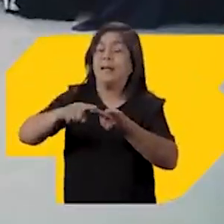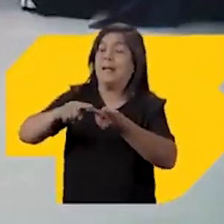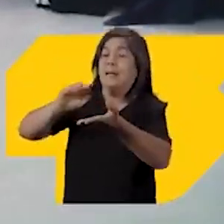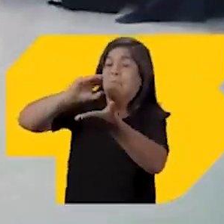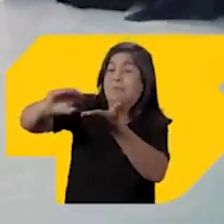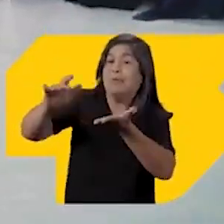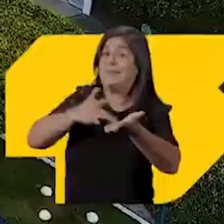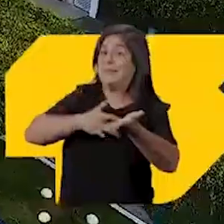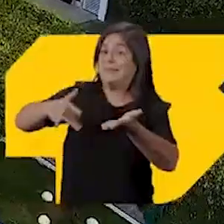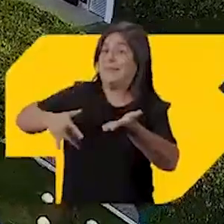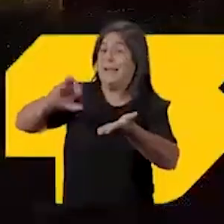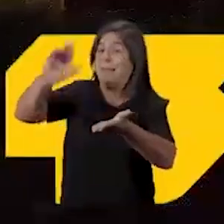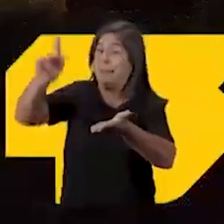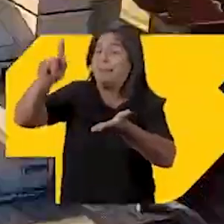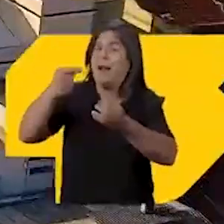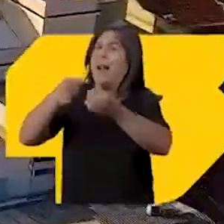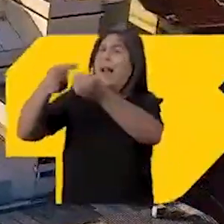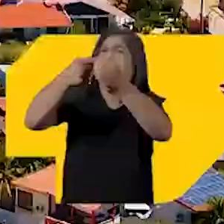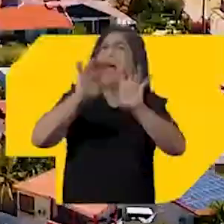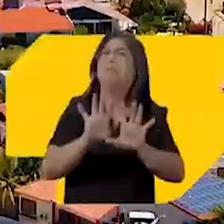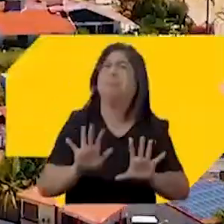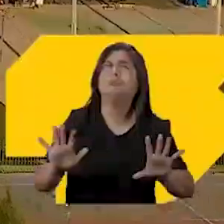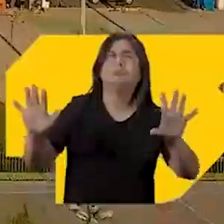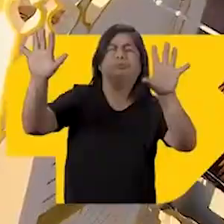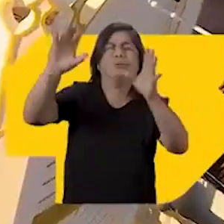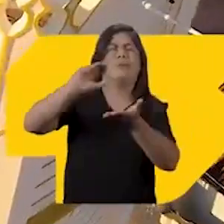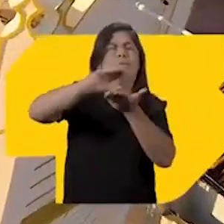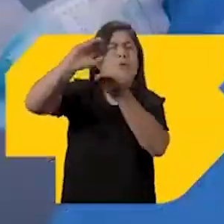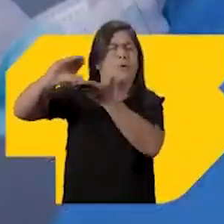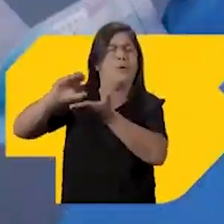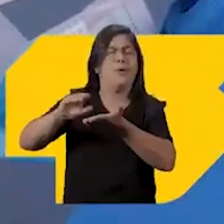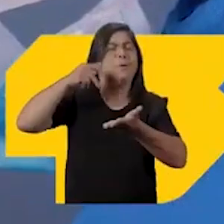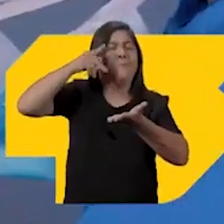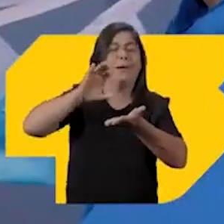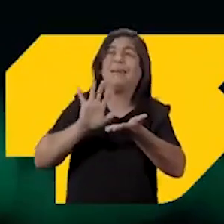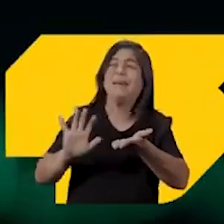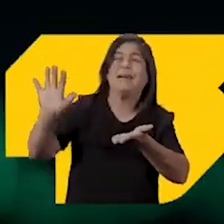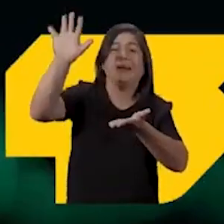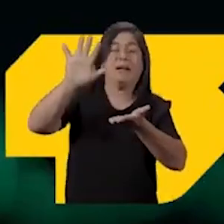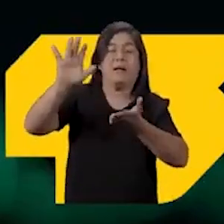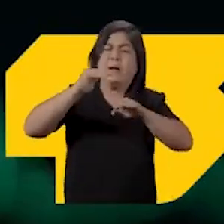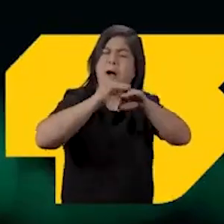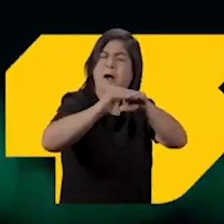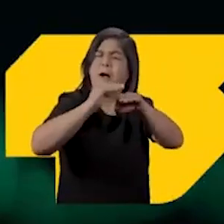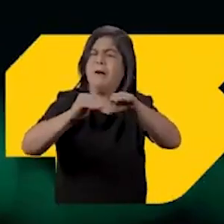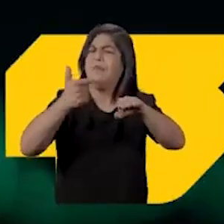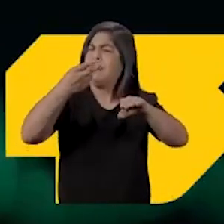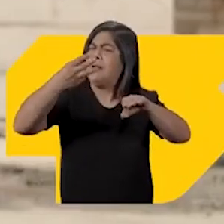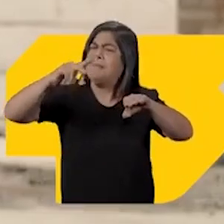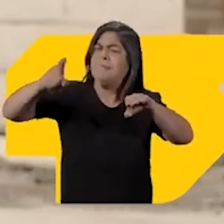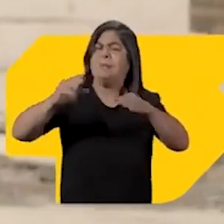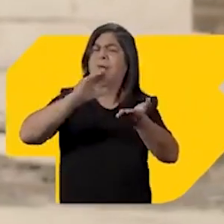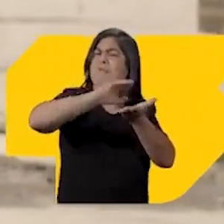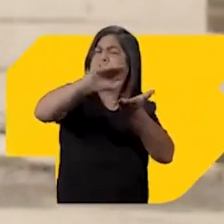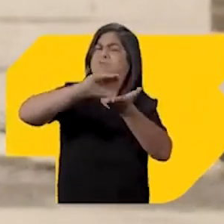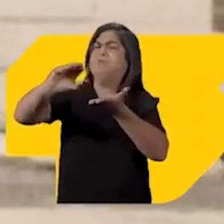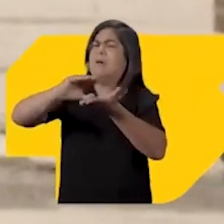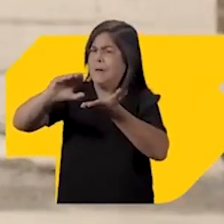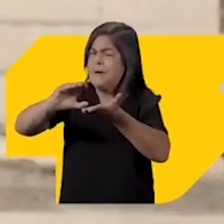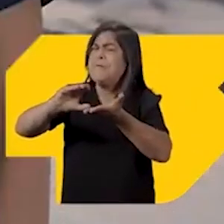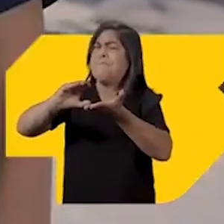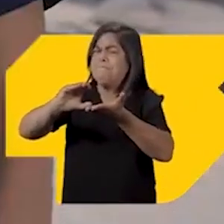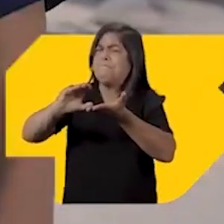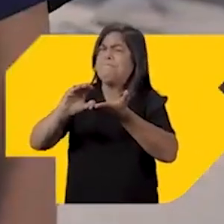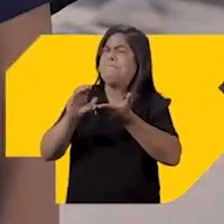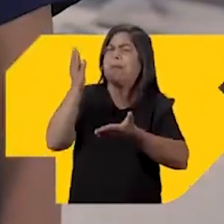para municípios em todas as regiões da Paraíba. Só na infraestrutura foram mais de 23 milhões de reais. Esse é o Pedro que